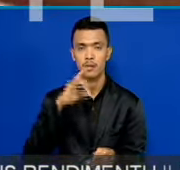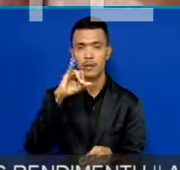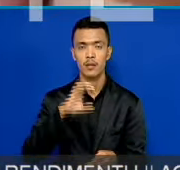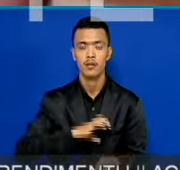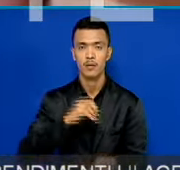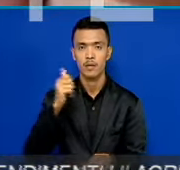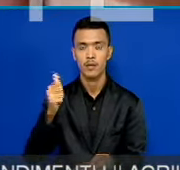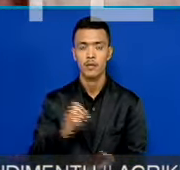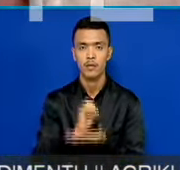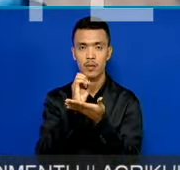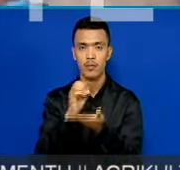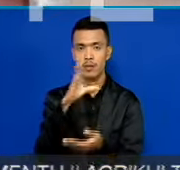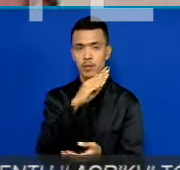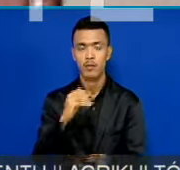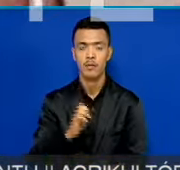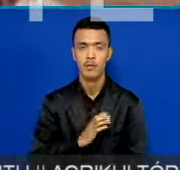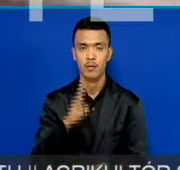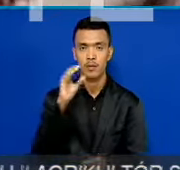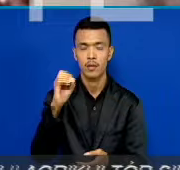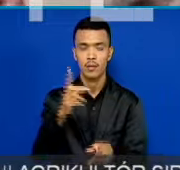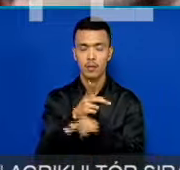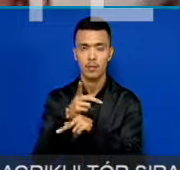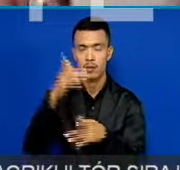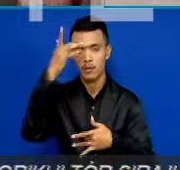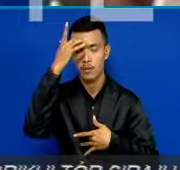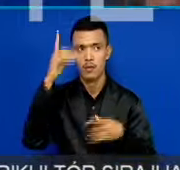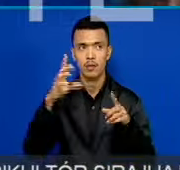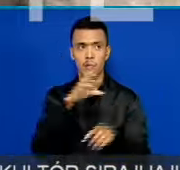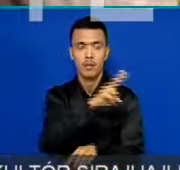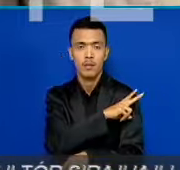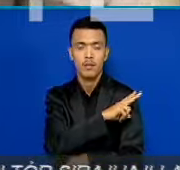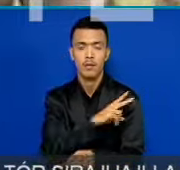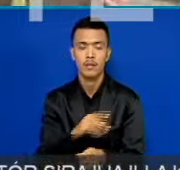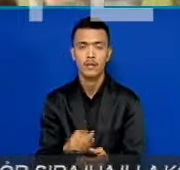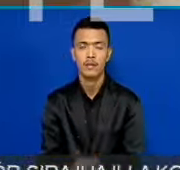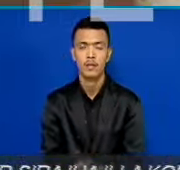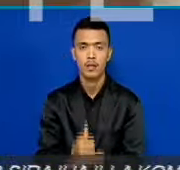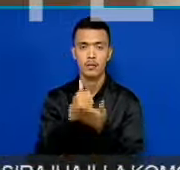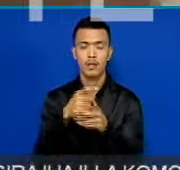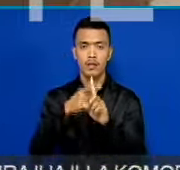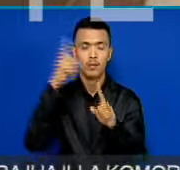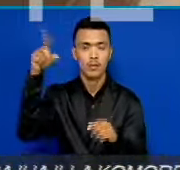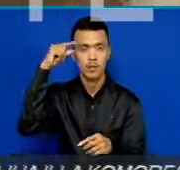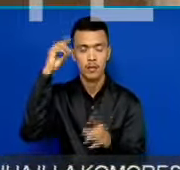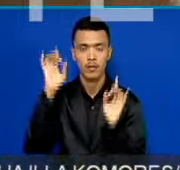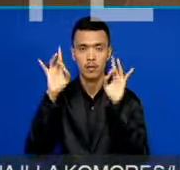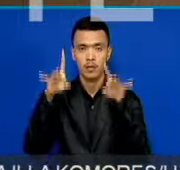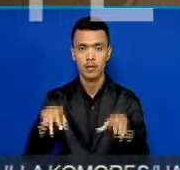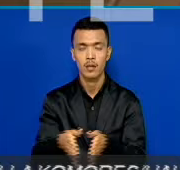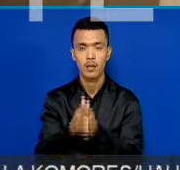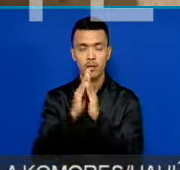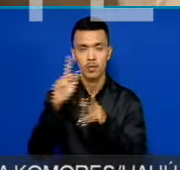Raioa no Bobonaro, onde halau prevenção da mora de rabies, no emoro da vacinação ne apoio do governo Austrália. Husu